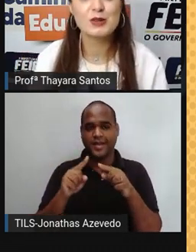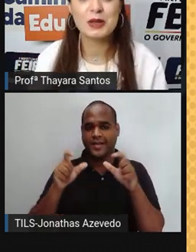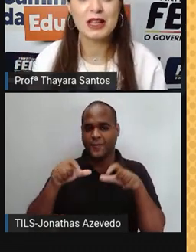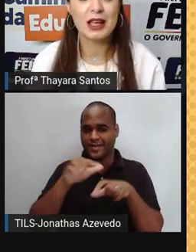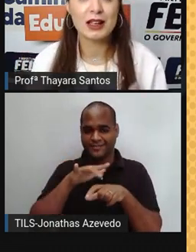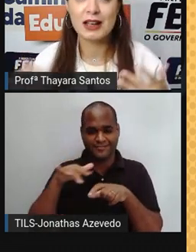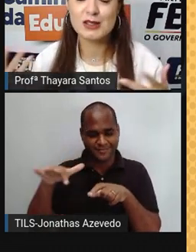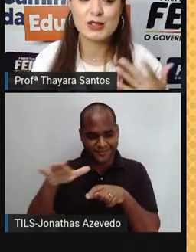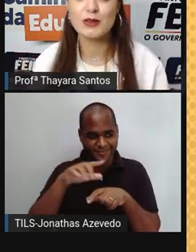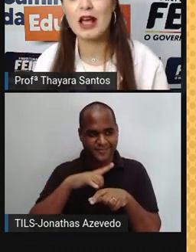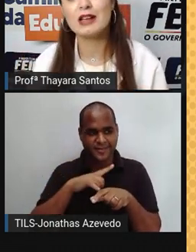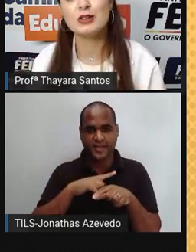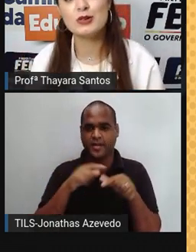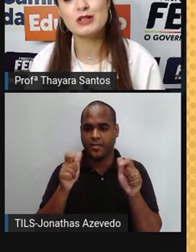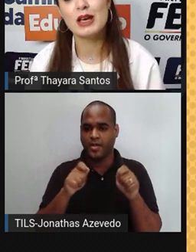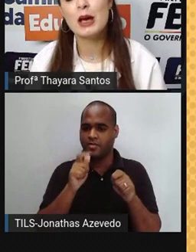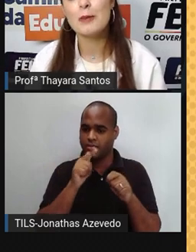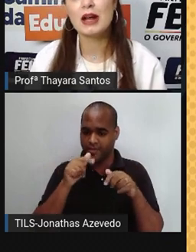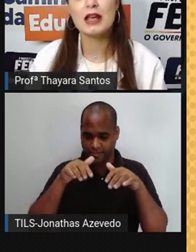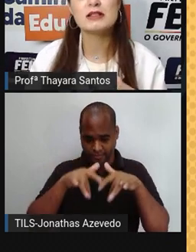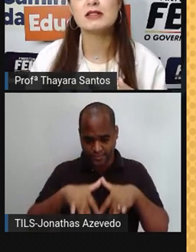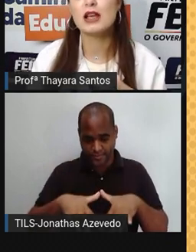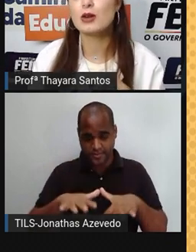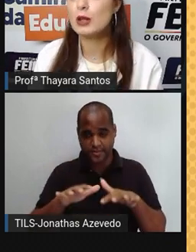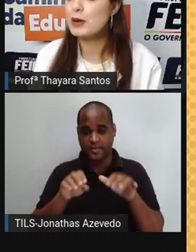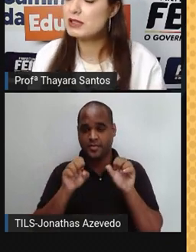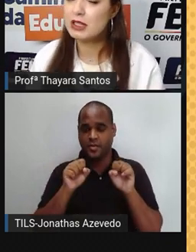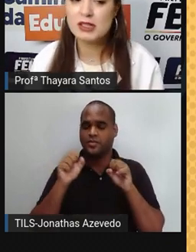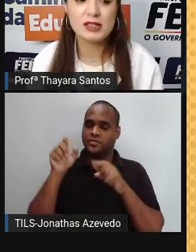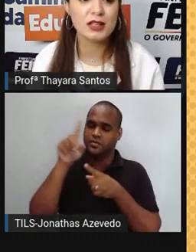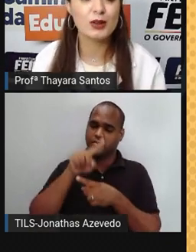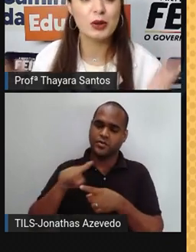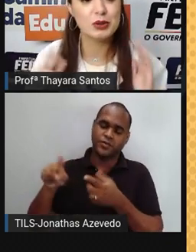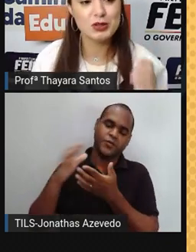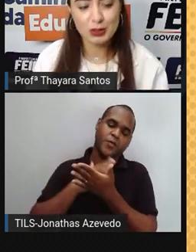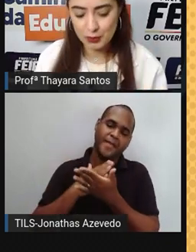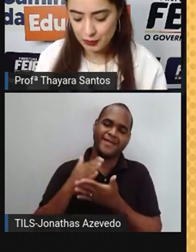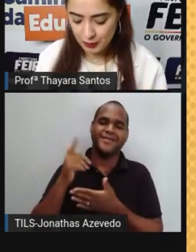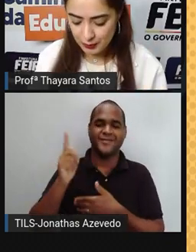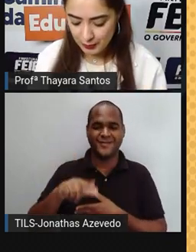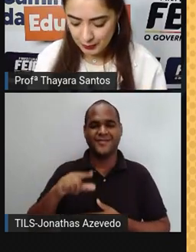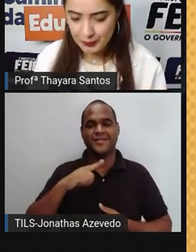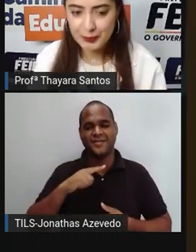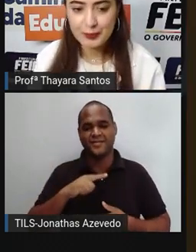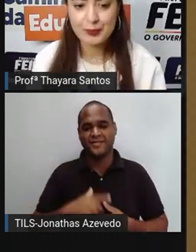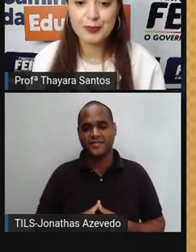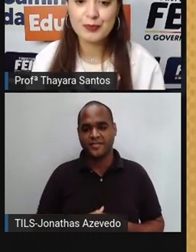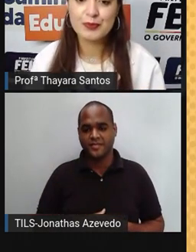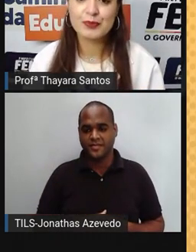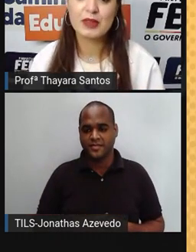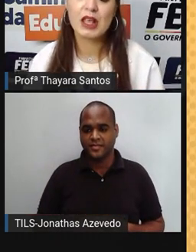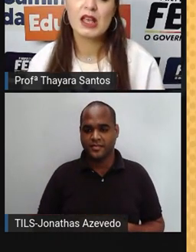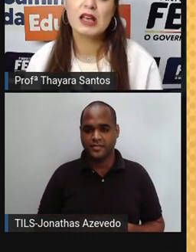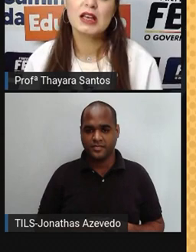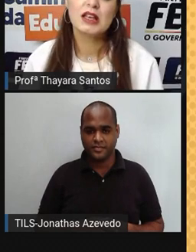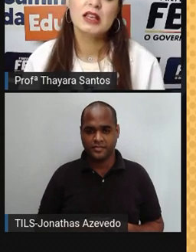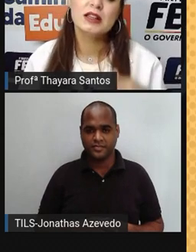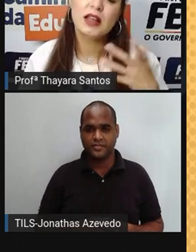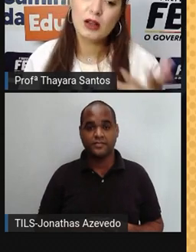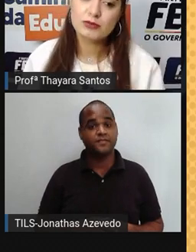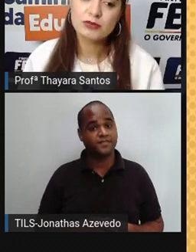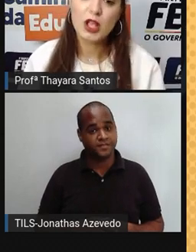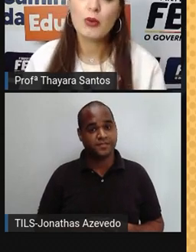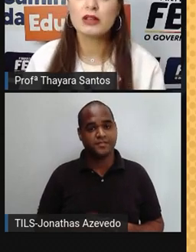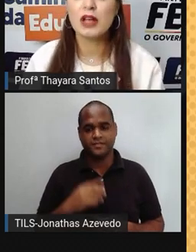lençóis lençóis freáticos para que esse círculo depois se inicie tô indo de novo bom